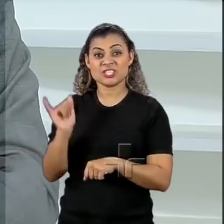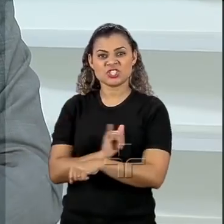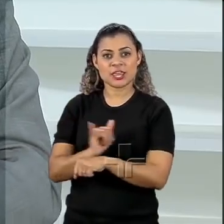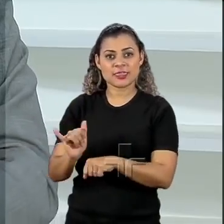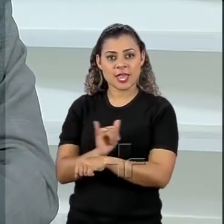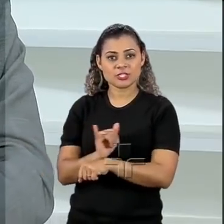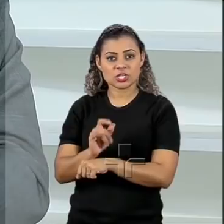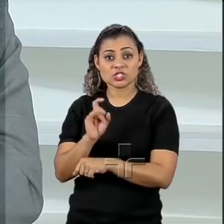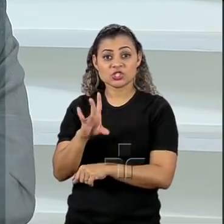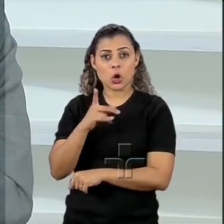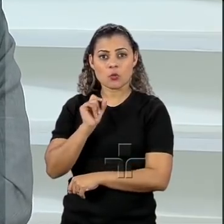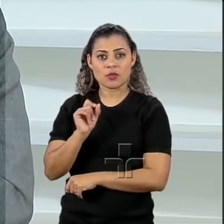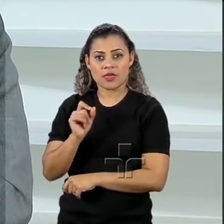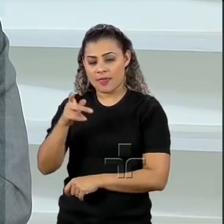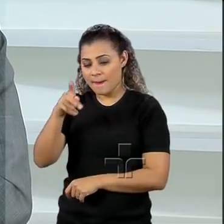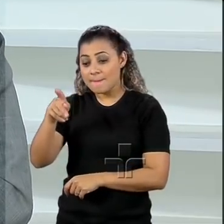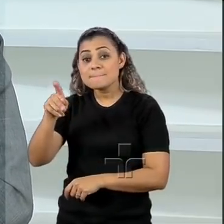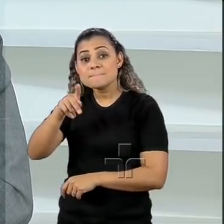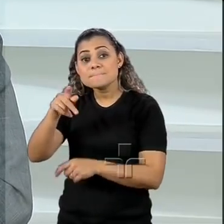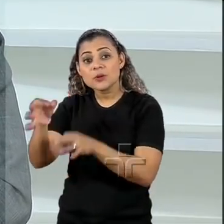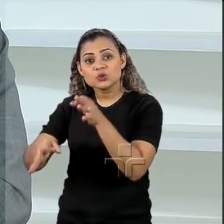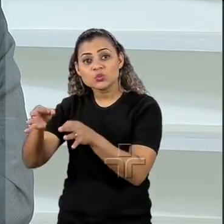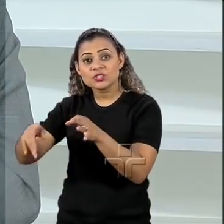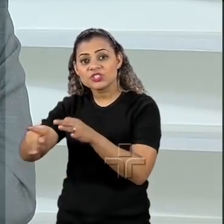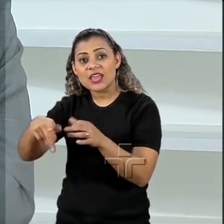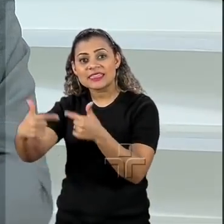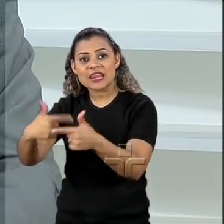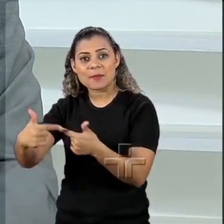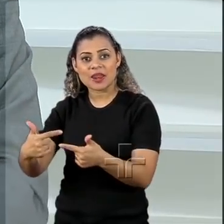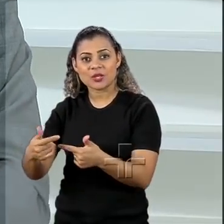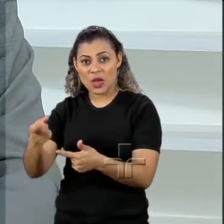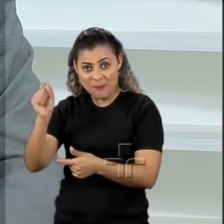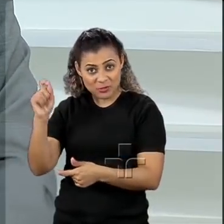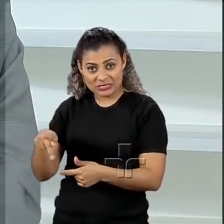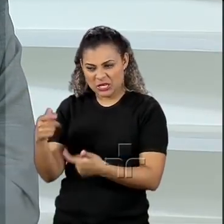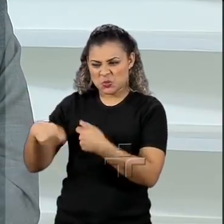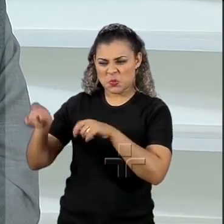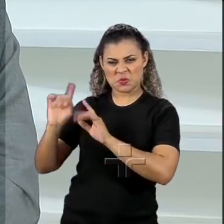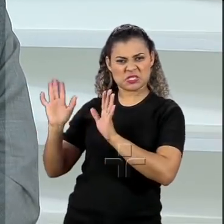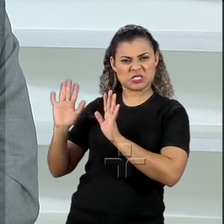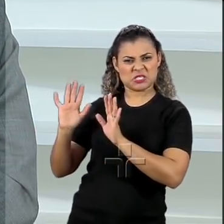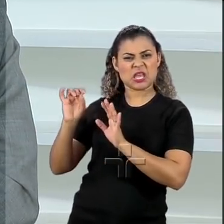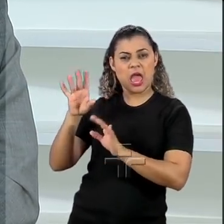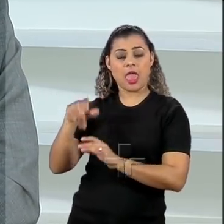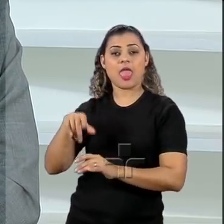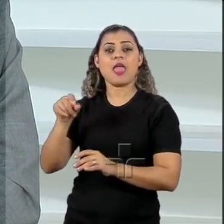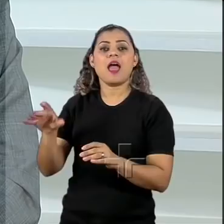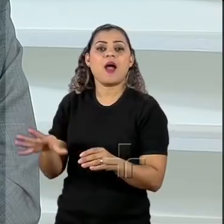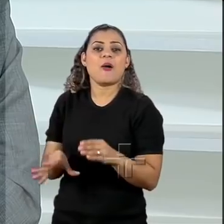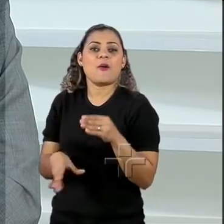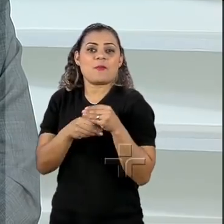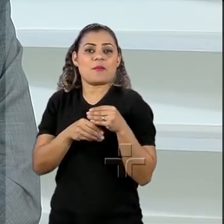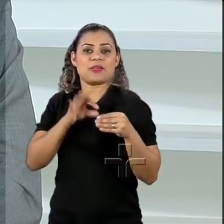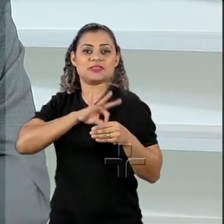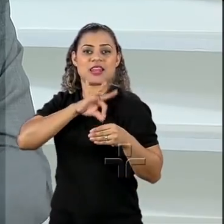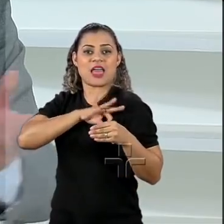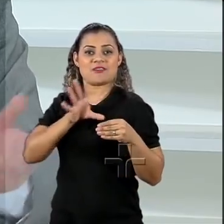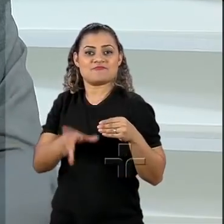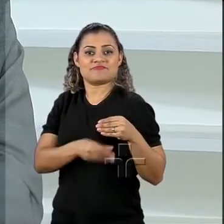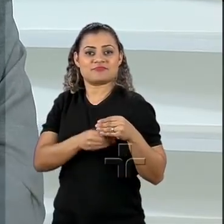porque deixou de ter aquela natureza original e passou a ser um complemento salarial. Como tantos